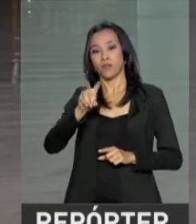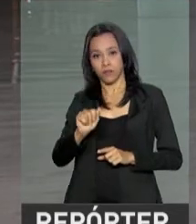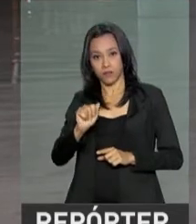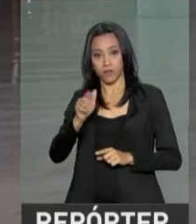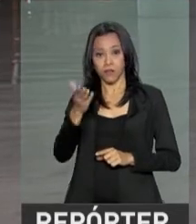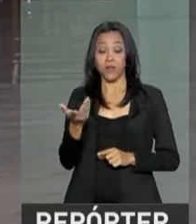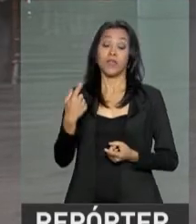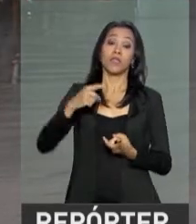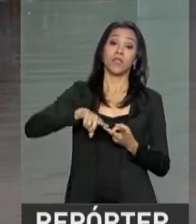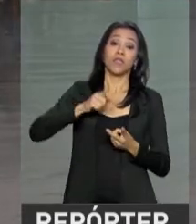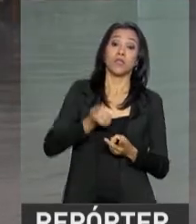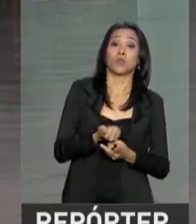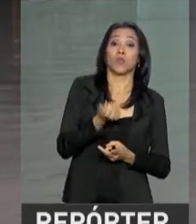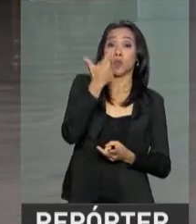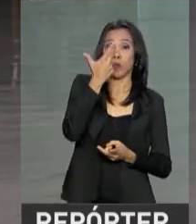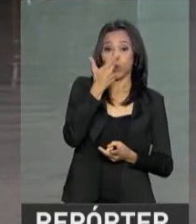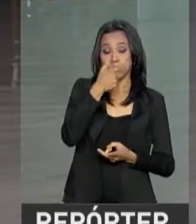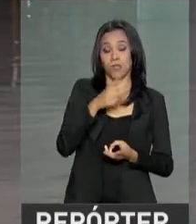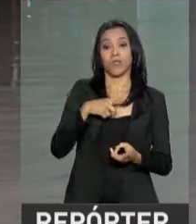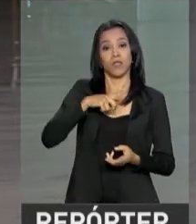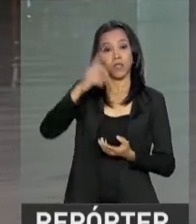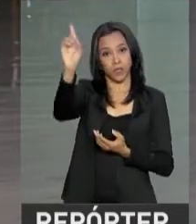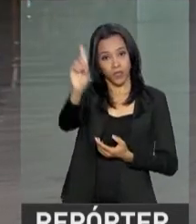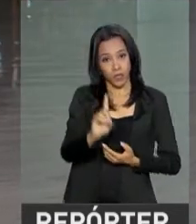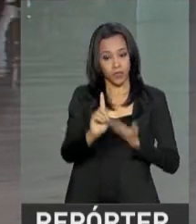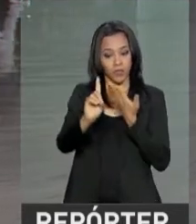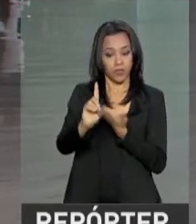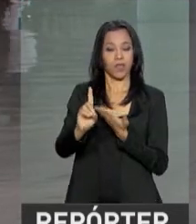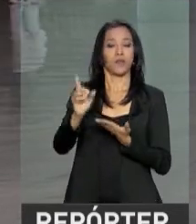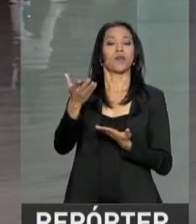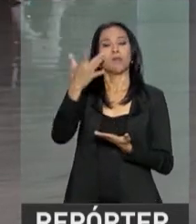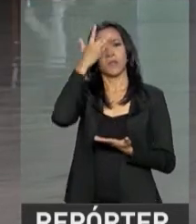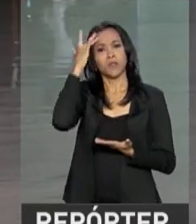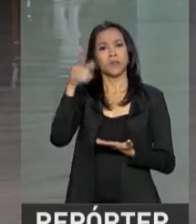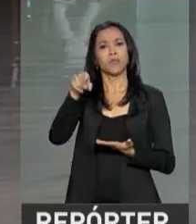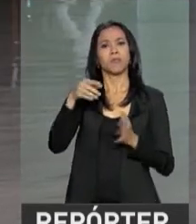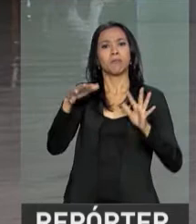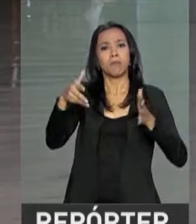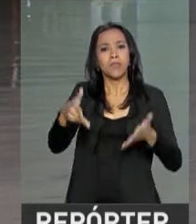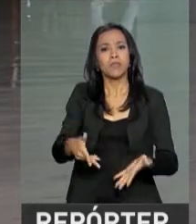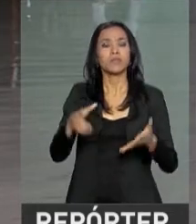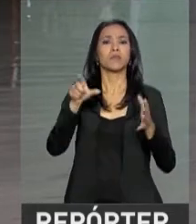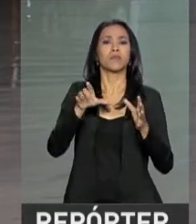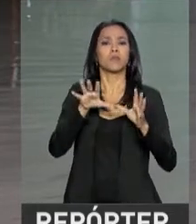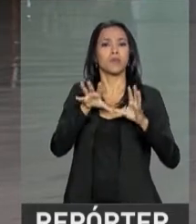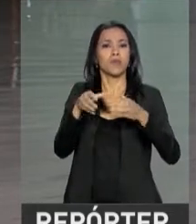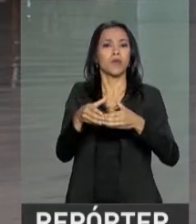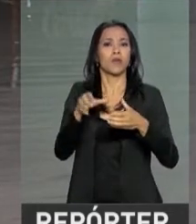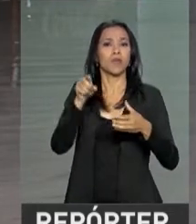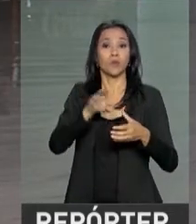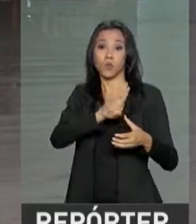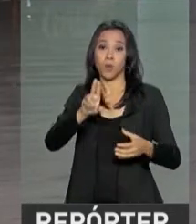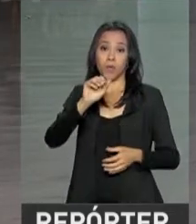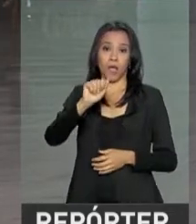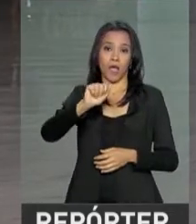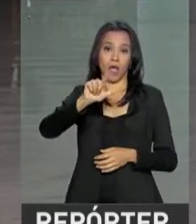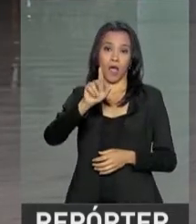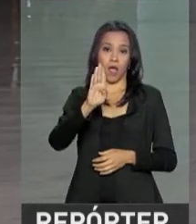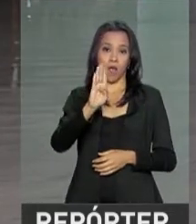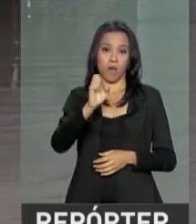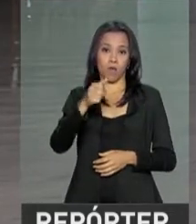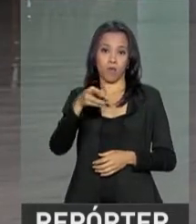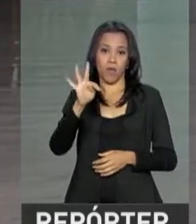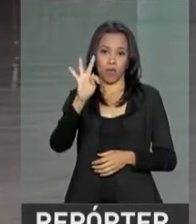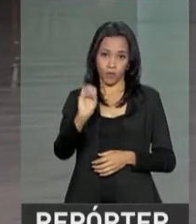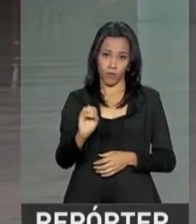membro do conselho deliberativo da fundação de previdência complementar do estado de são paulo alberto goldman à tarde não há